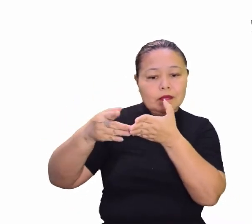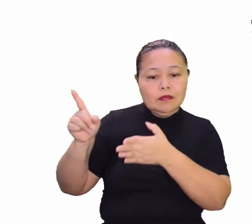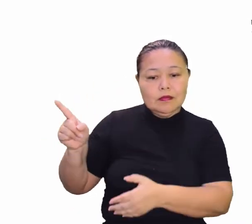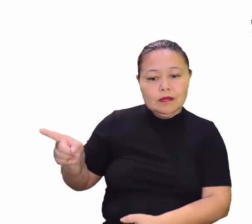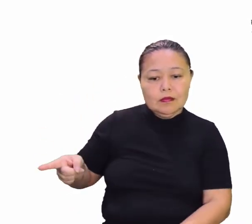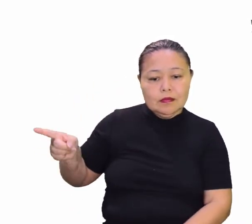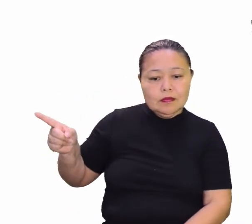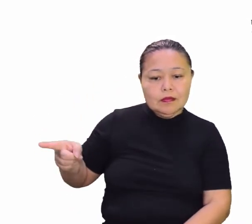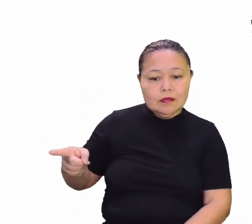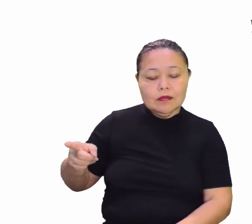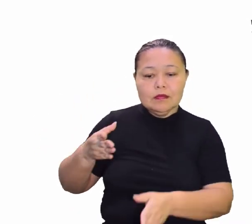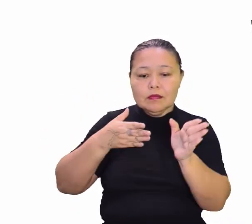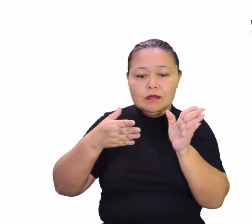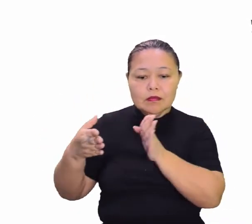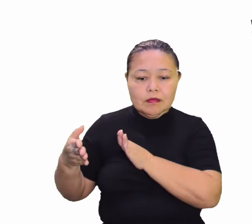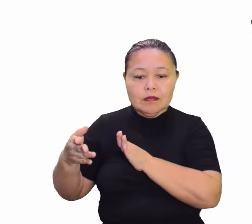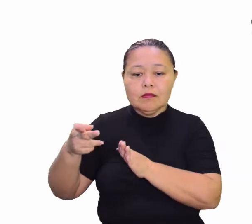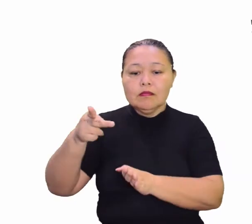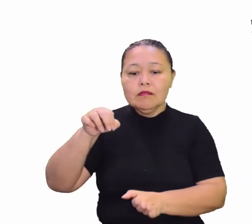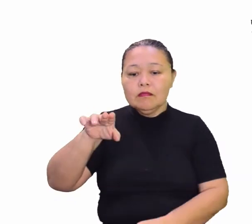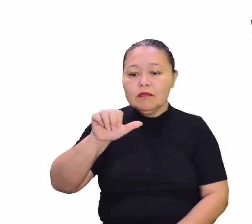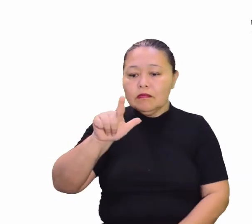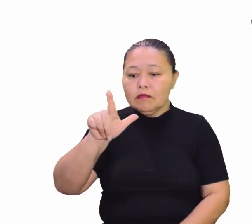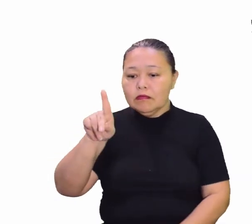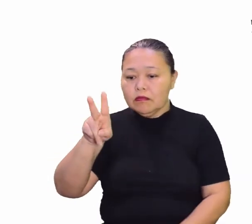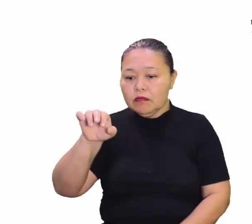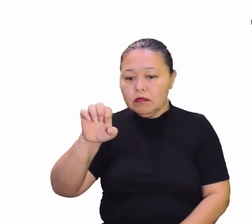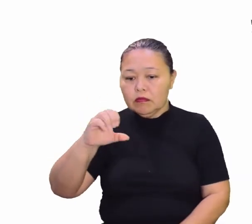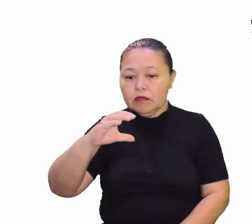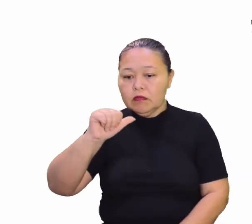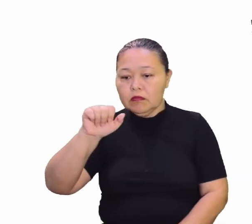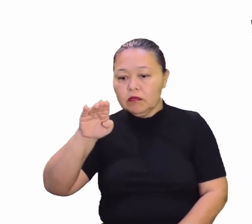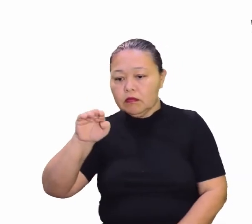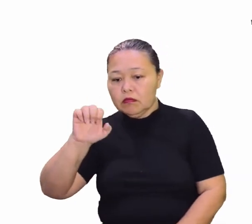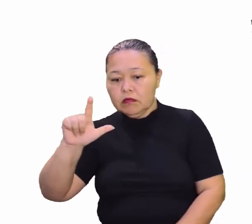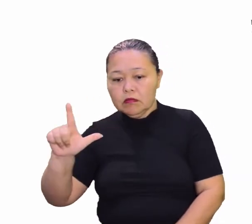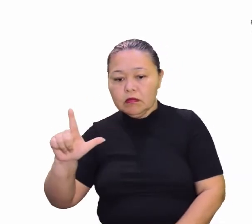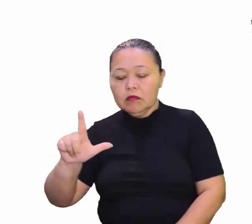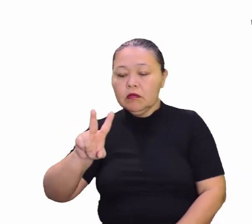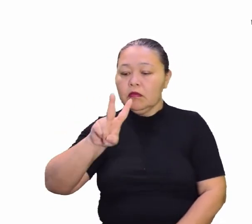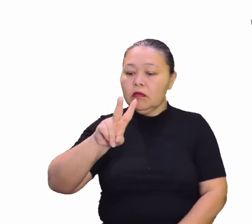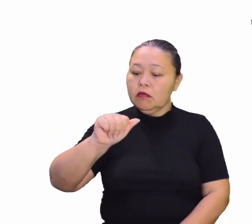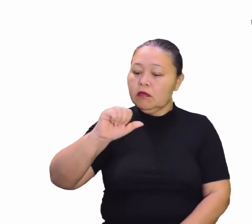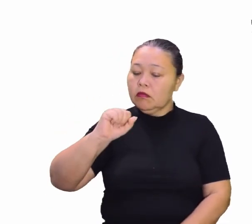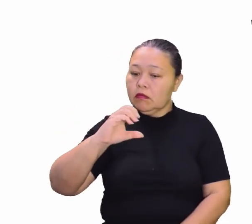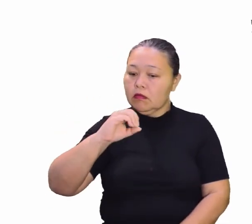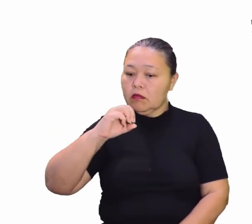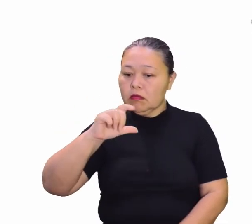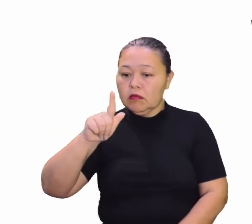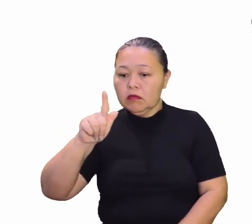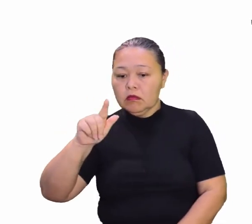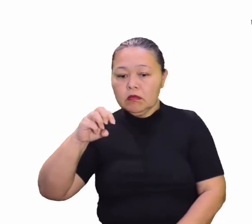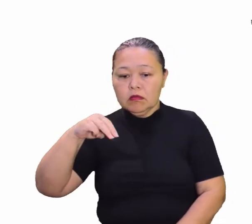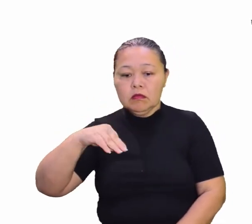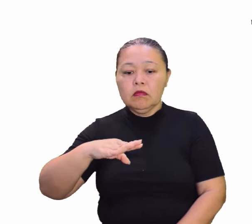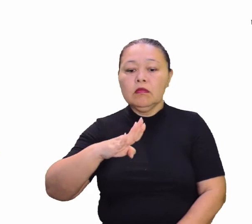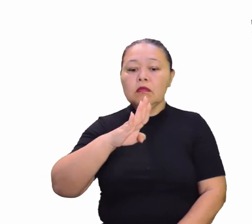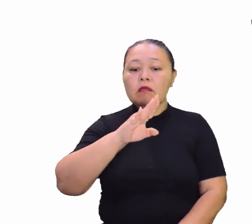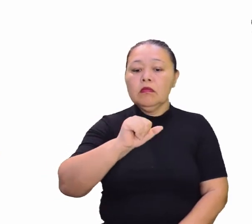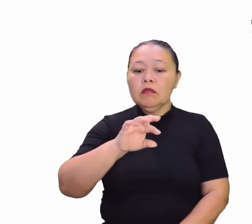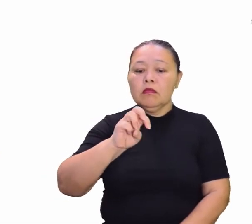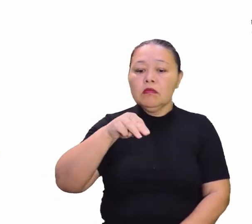legenda, os períodos de Pedro Álvares Cabral, Vasco da Gama, Bartolomeu Dias,